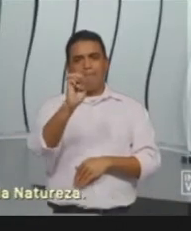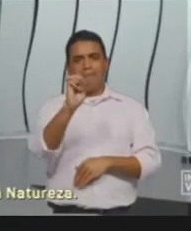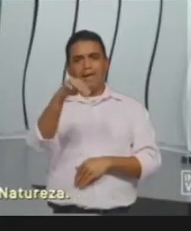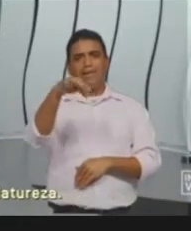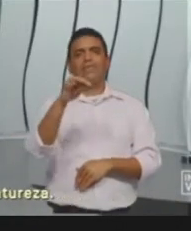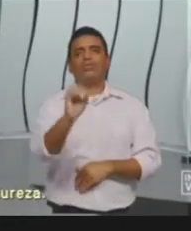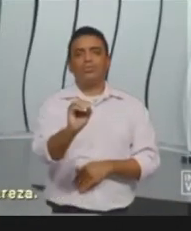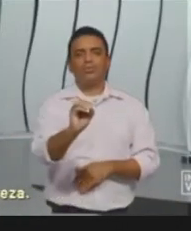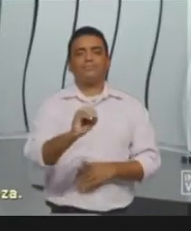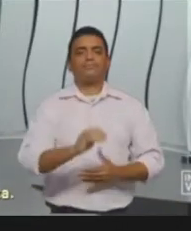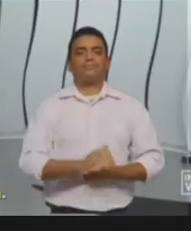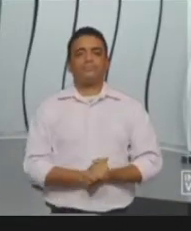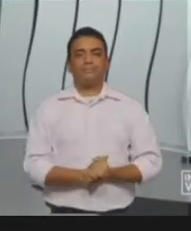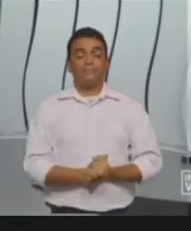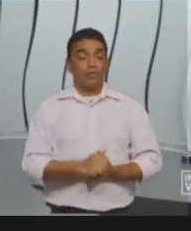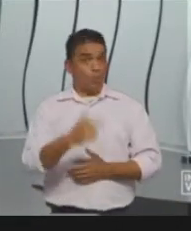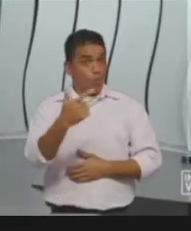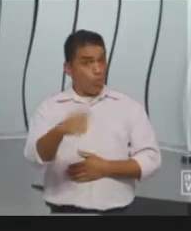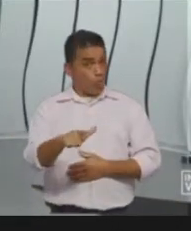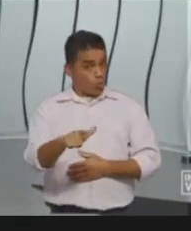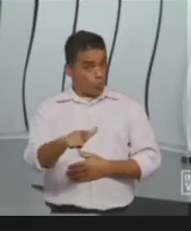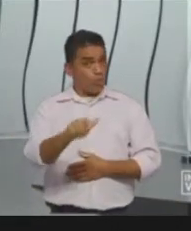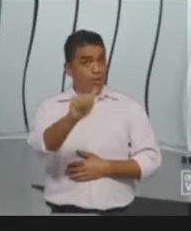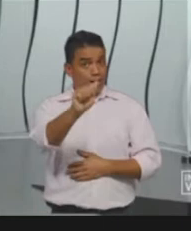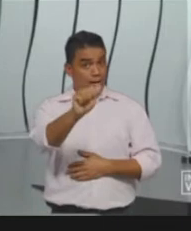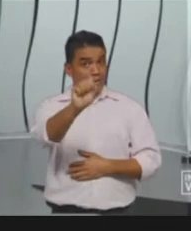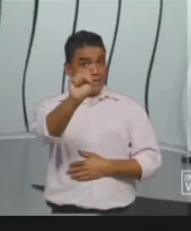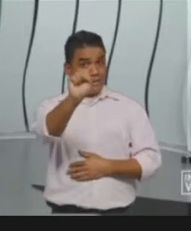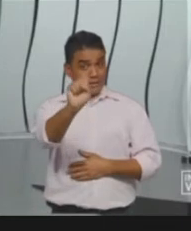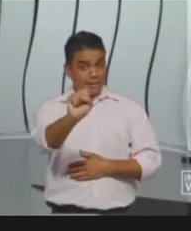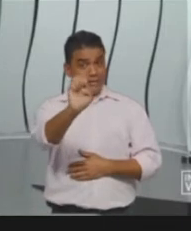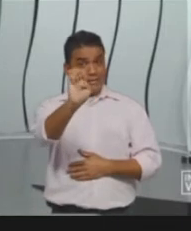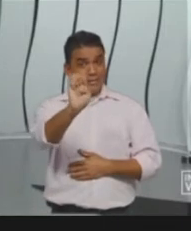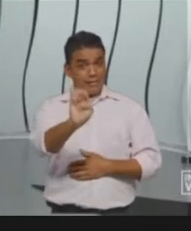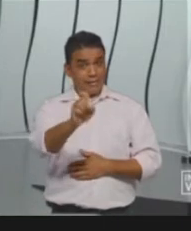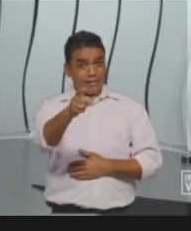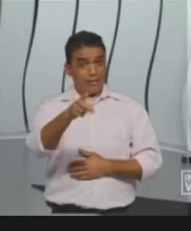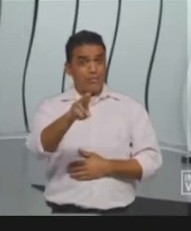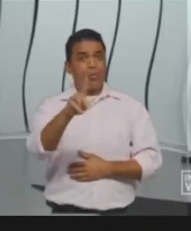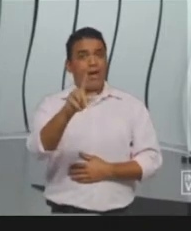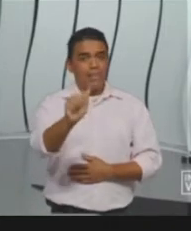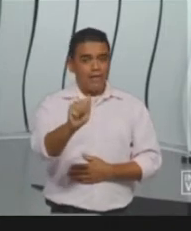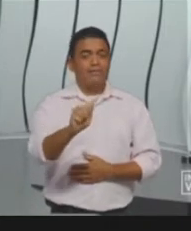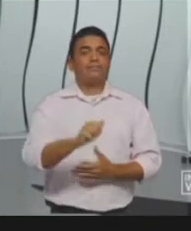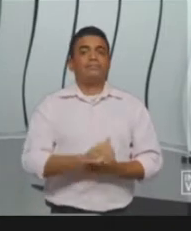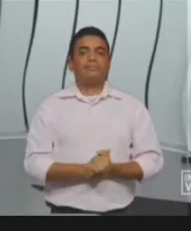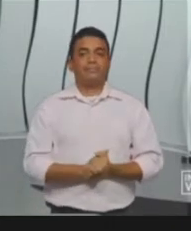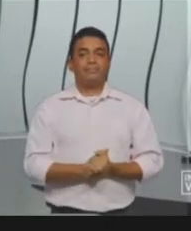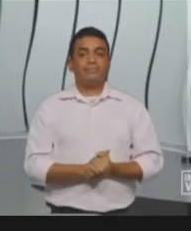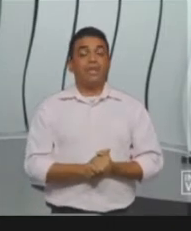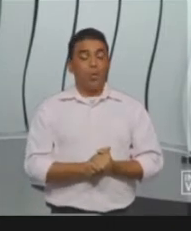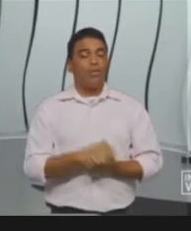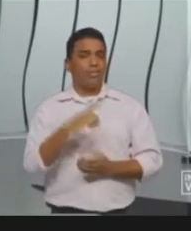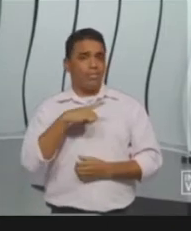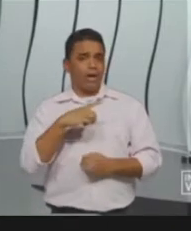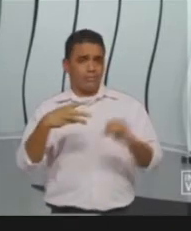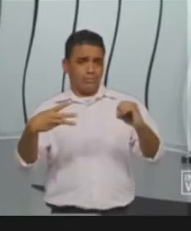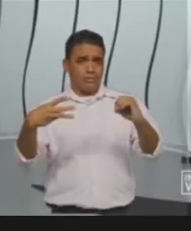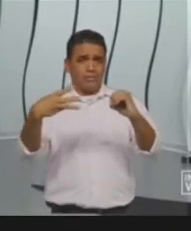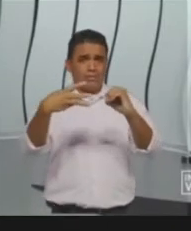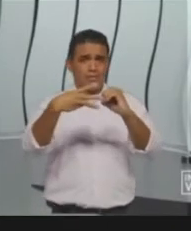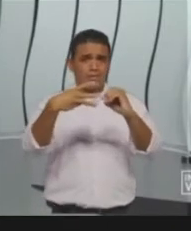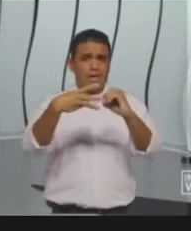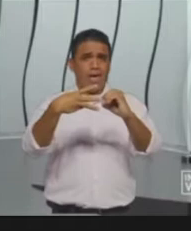Mais um tipo de reprodução assexuada. Neste processo, então, são formadas células